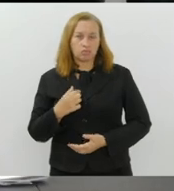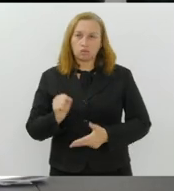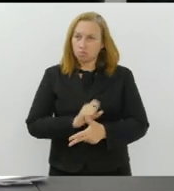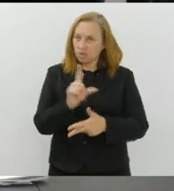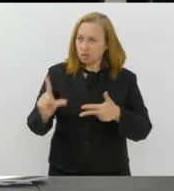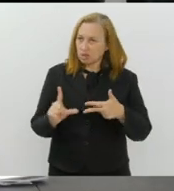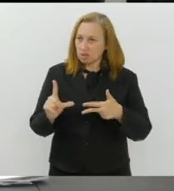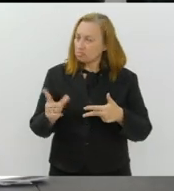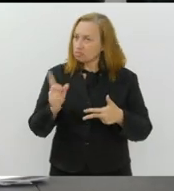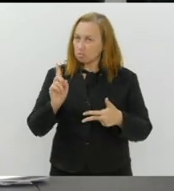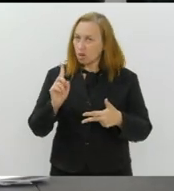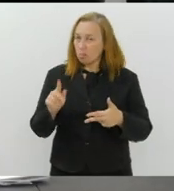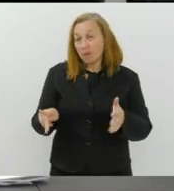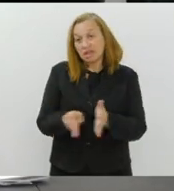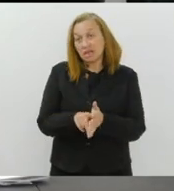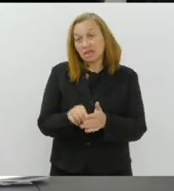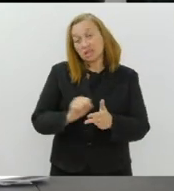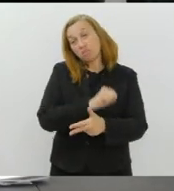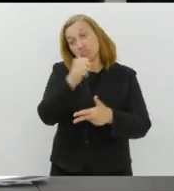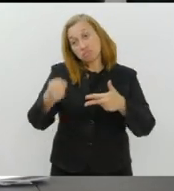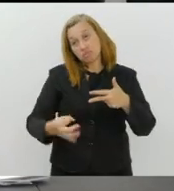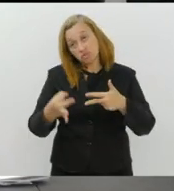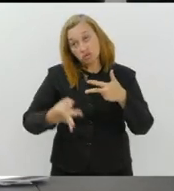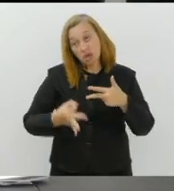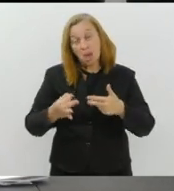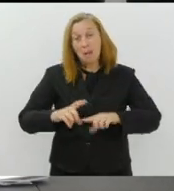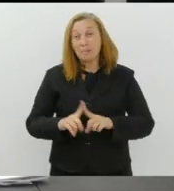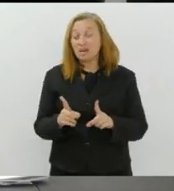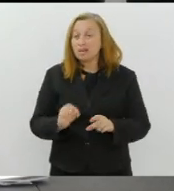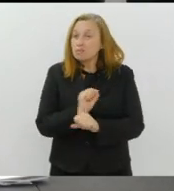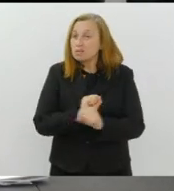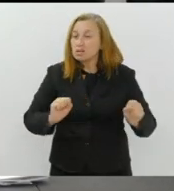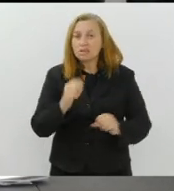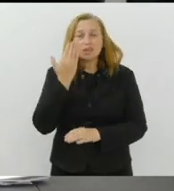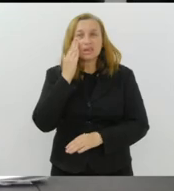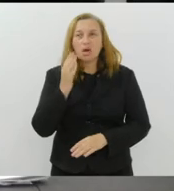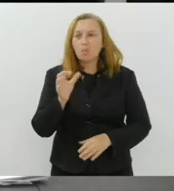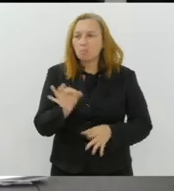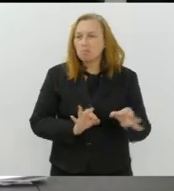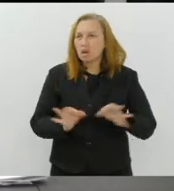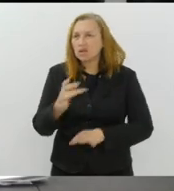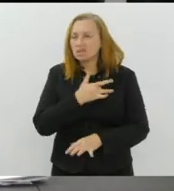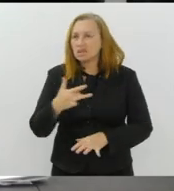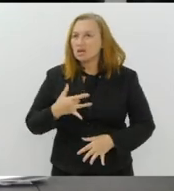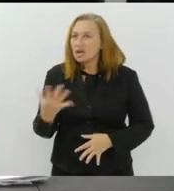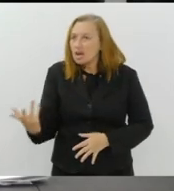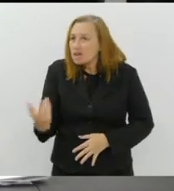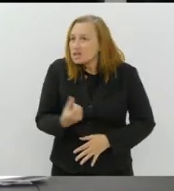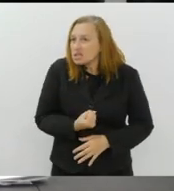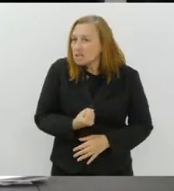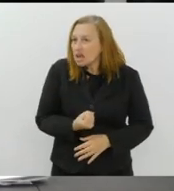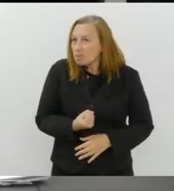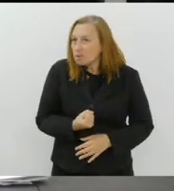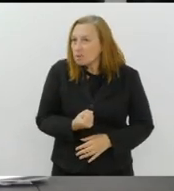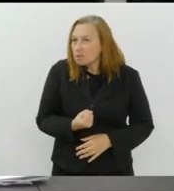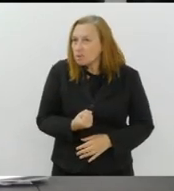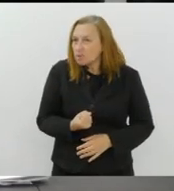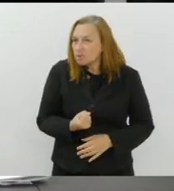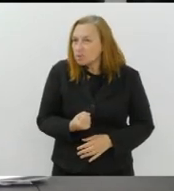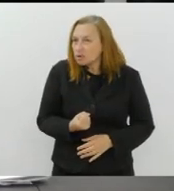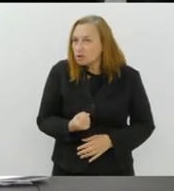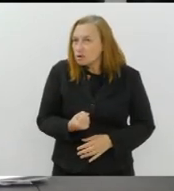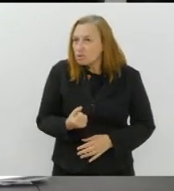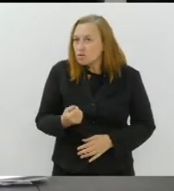do Poder Judiciário, mas é impossível, ao meu ver, entender que um plano de saúde recebe uma decisão